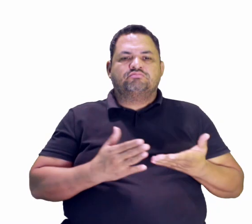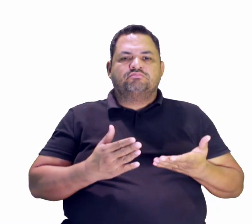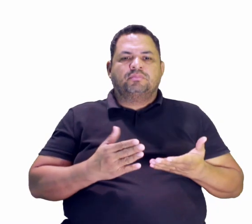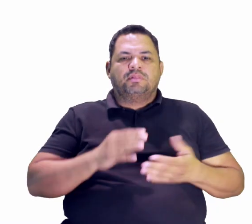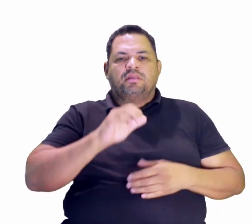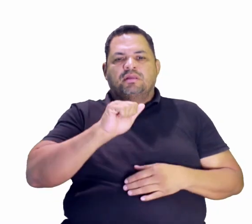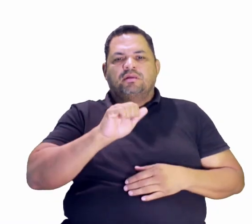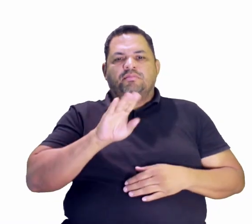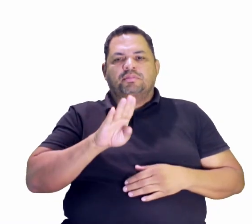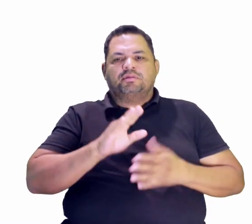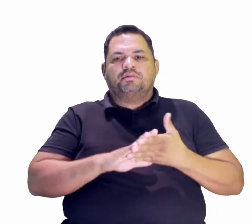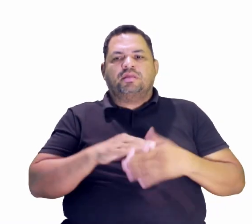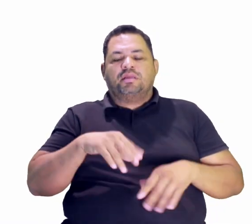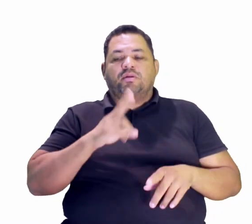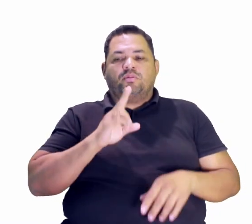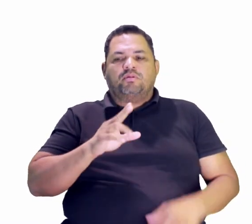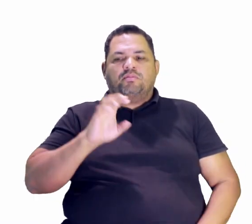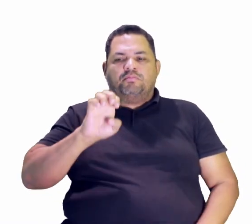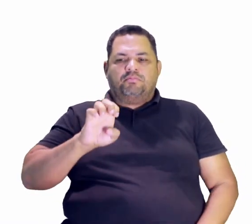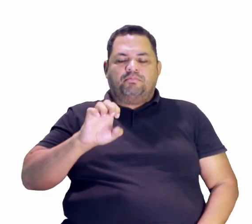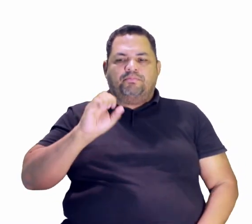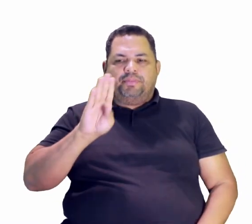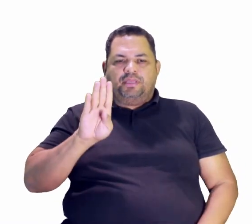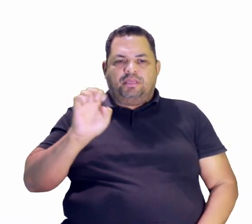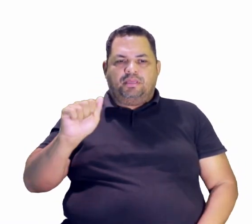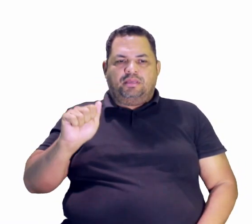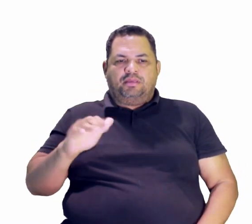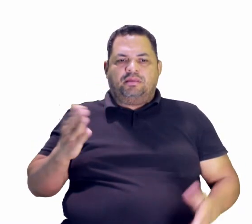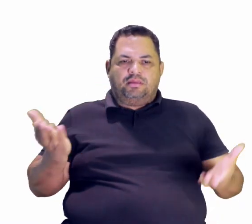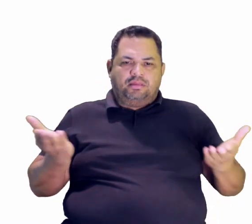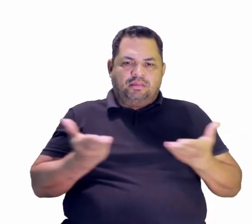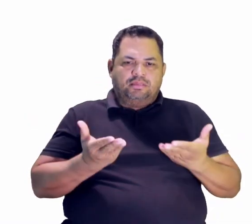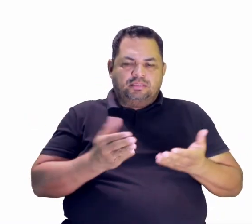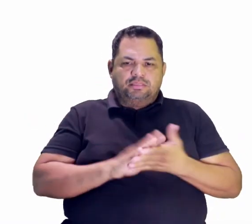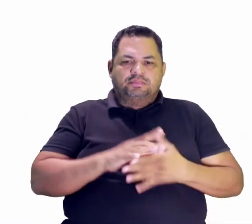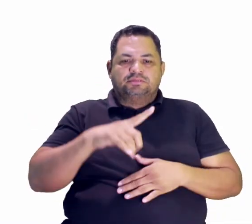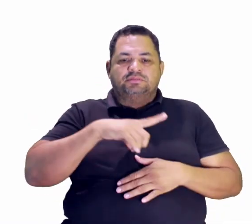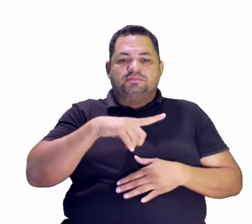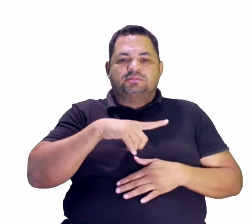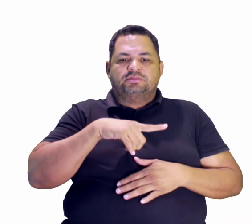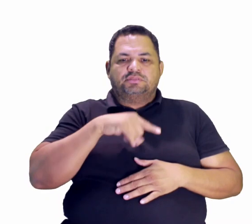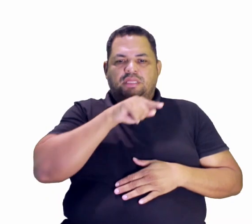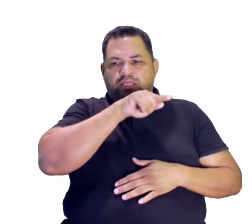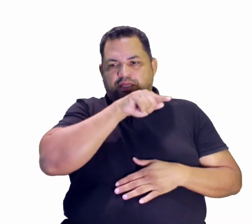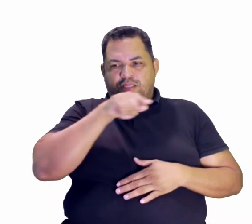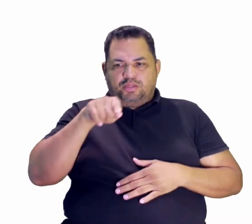AB é igual ao segmento BA, né? Agora, se